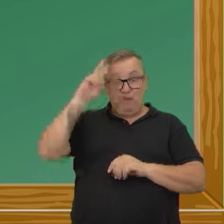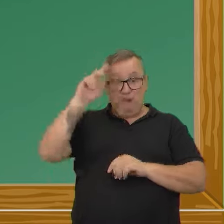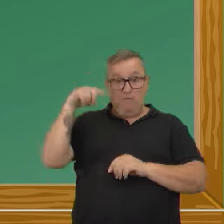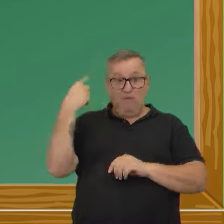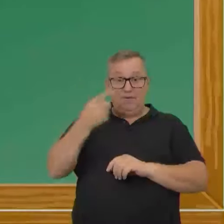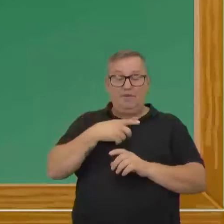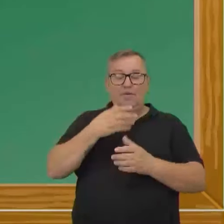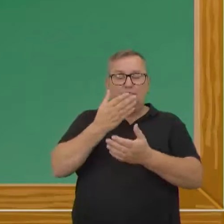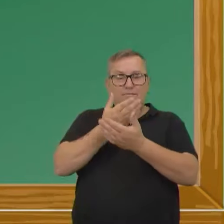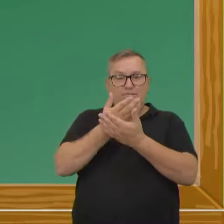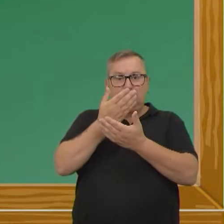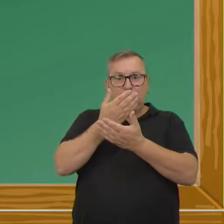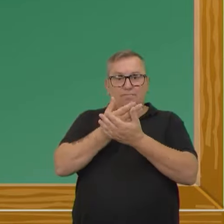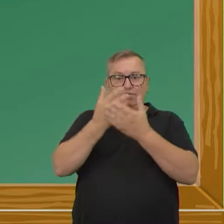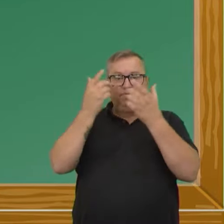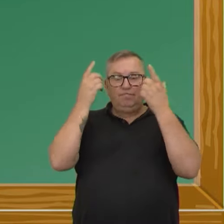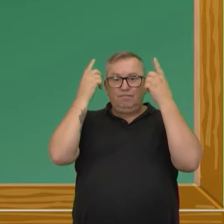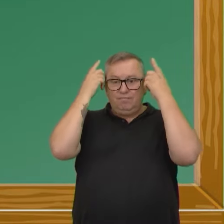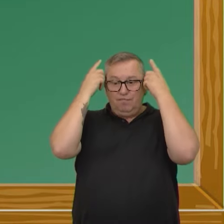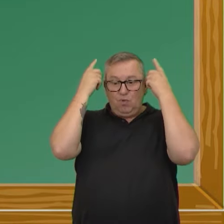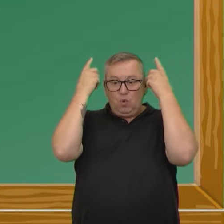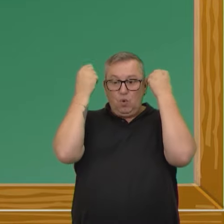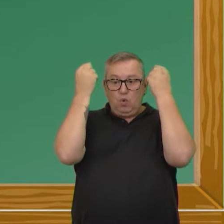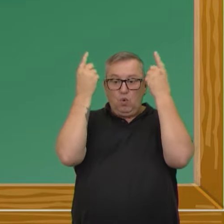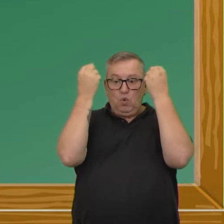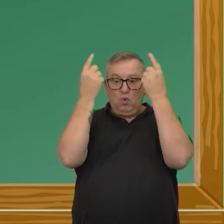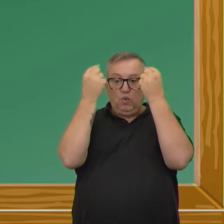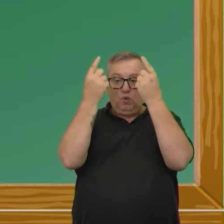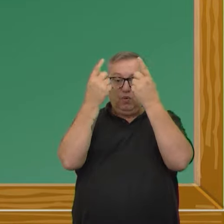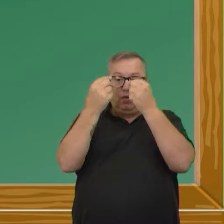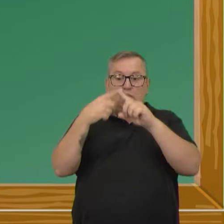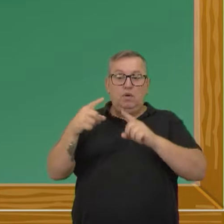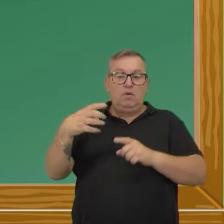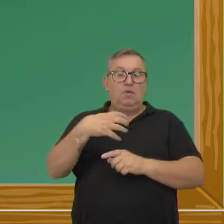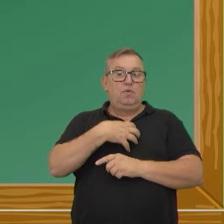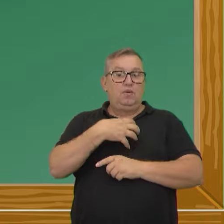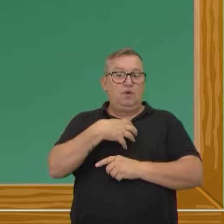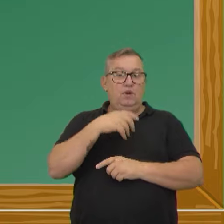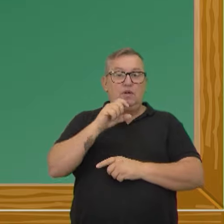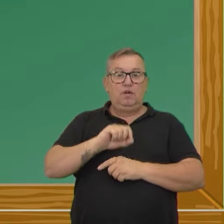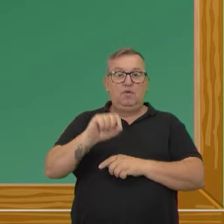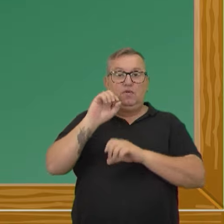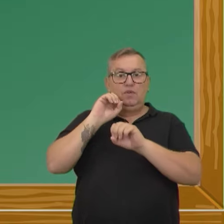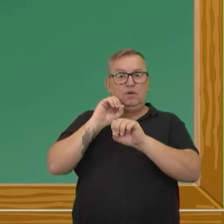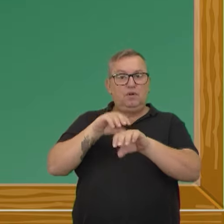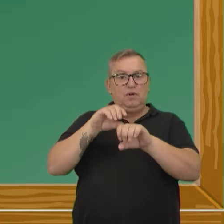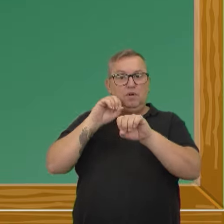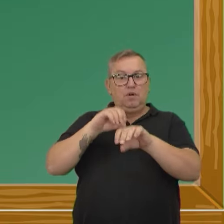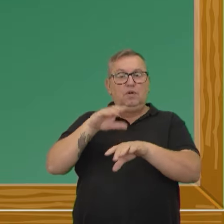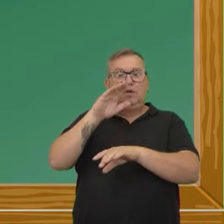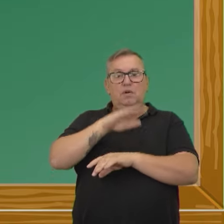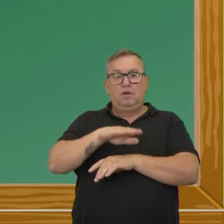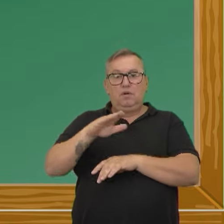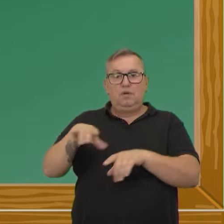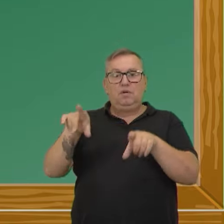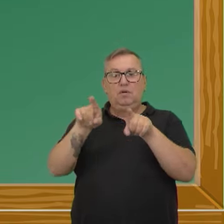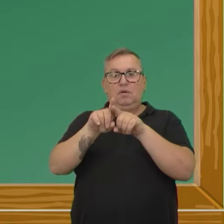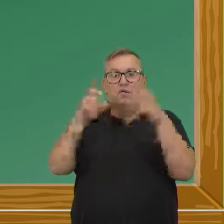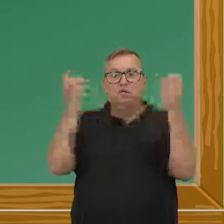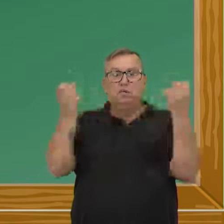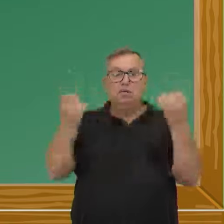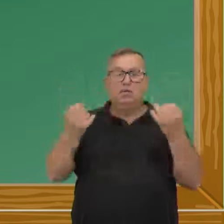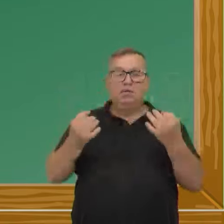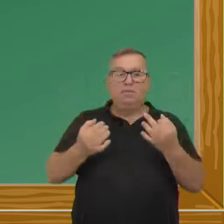estudamos na Grécia, né, que a Grécia Antiga é uma forma de educar as crianças, uma forma de explicar